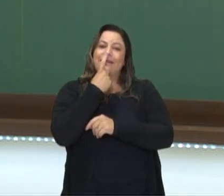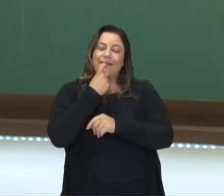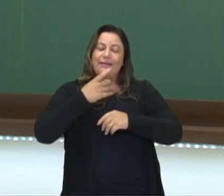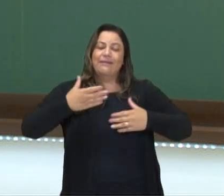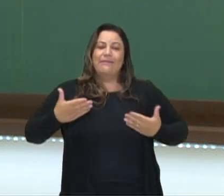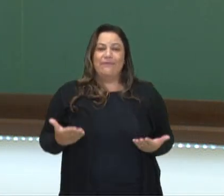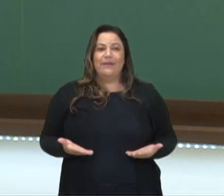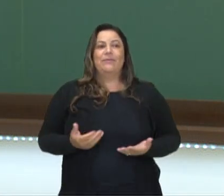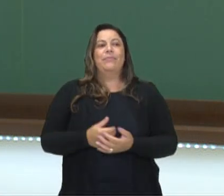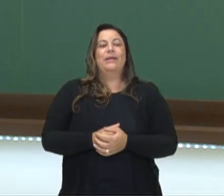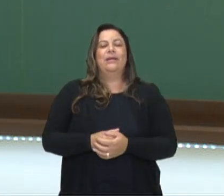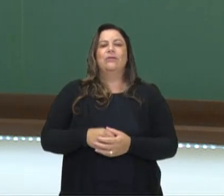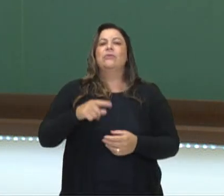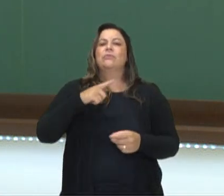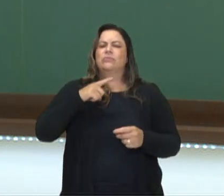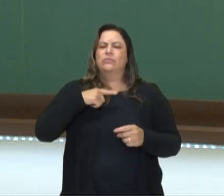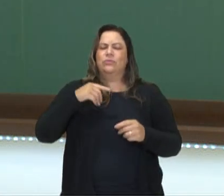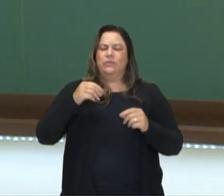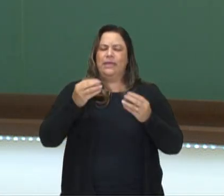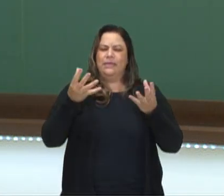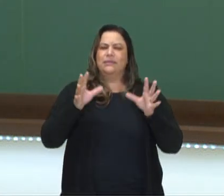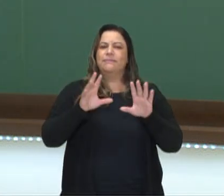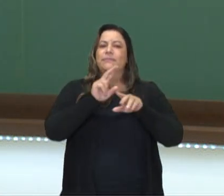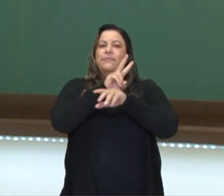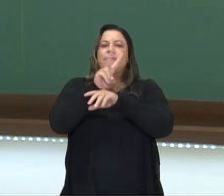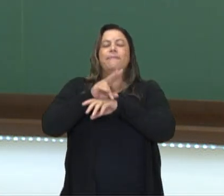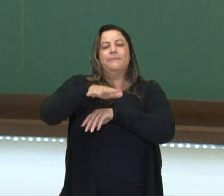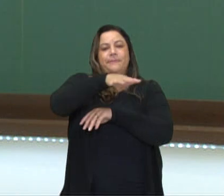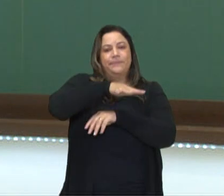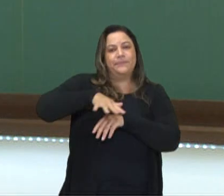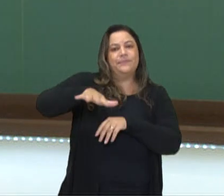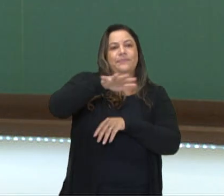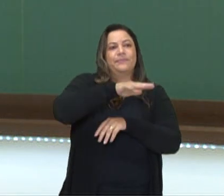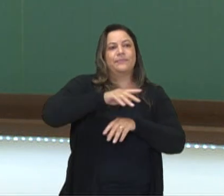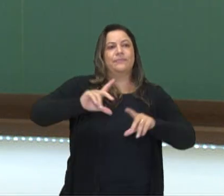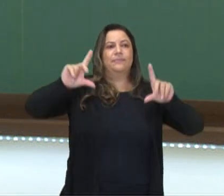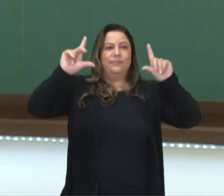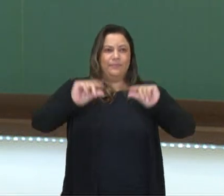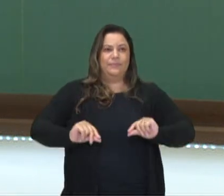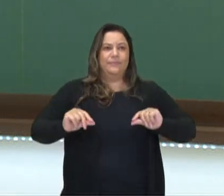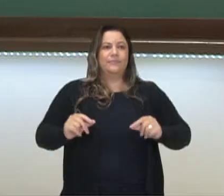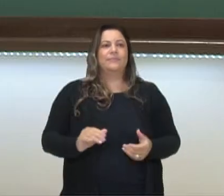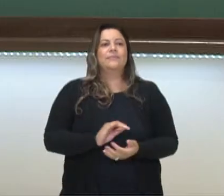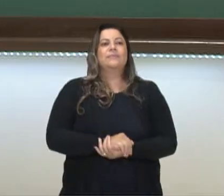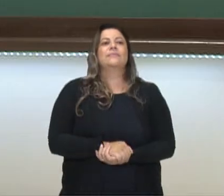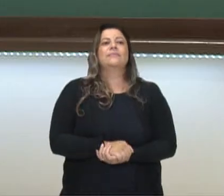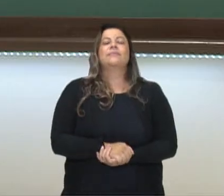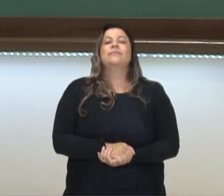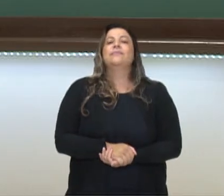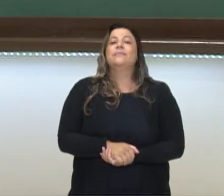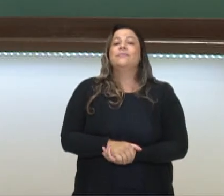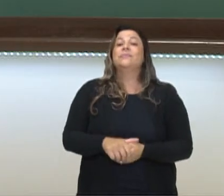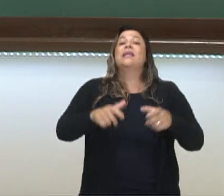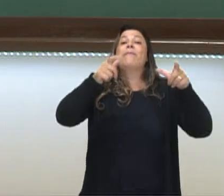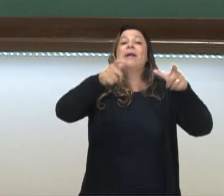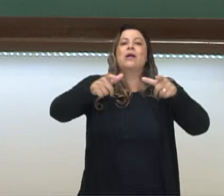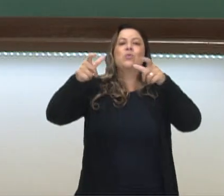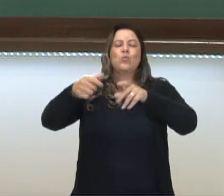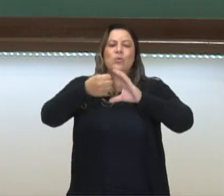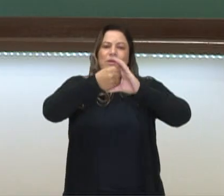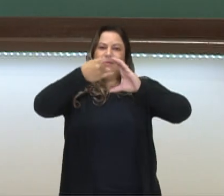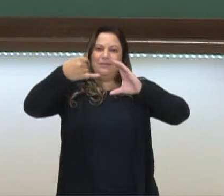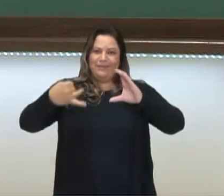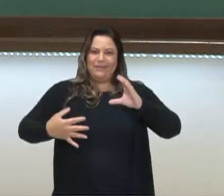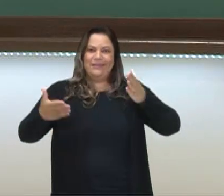temos estes hotspots, que são essas áreas que foram degradadas. E para que um local se caracterize como